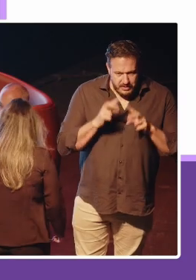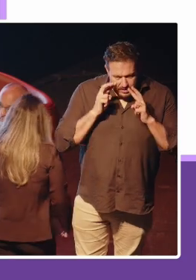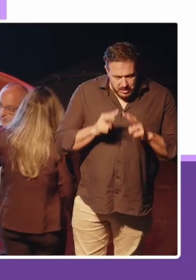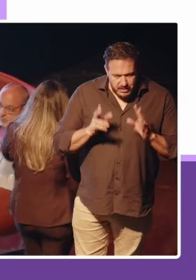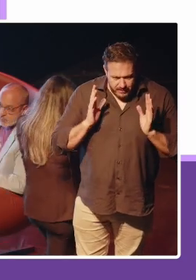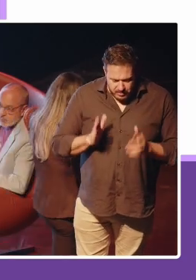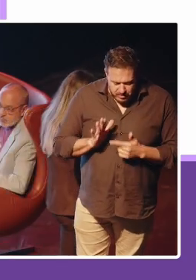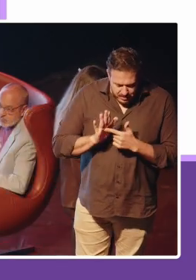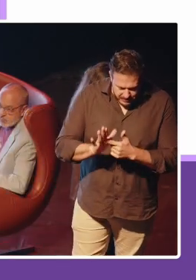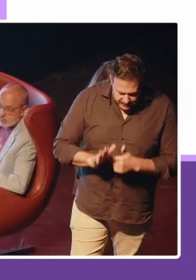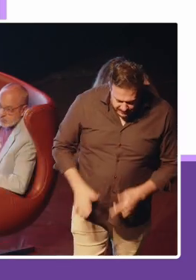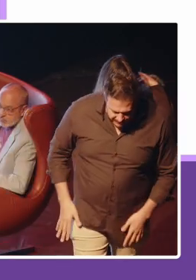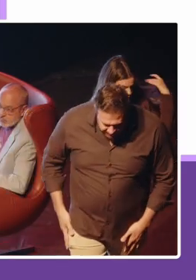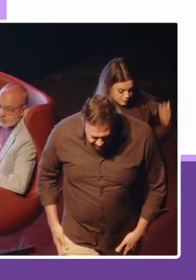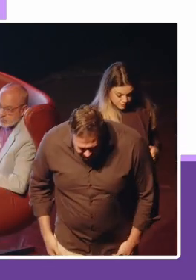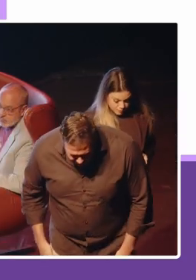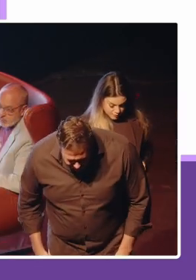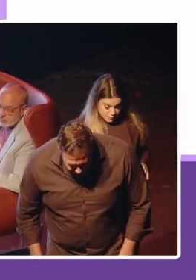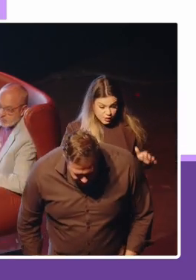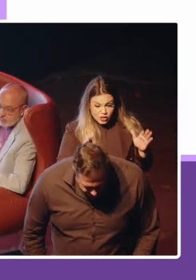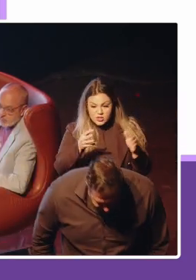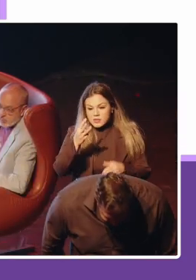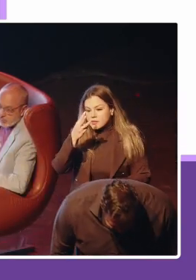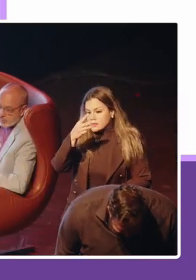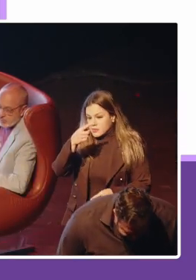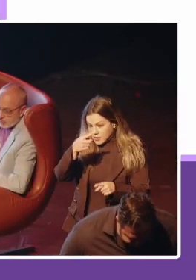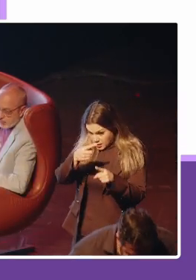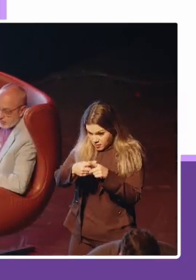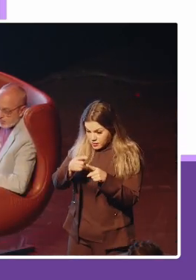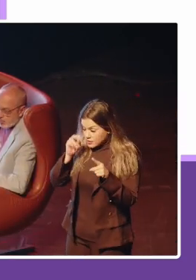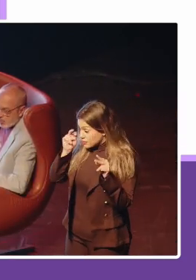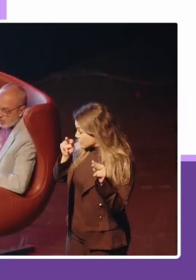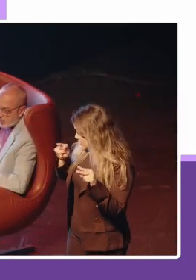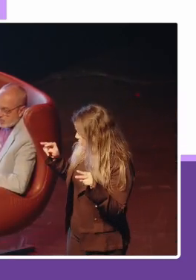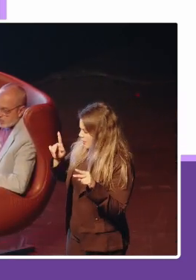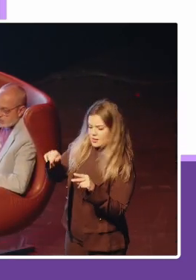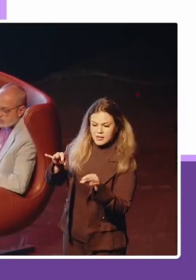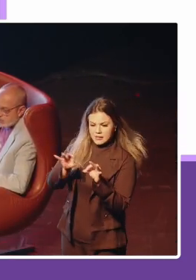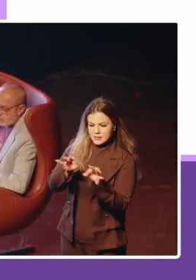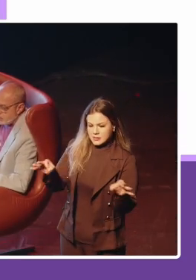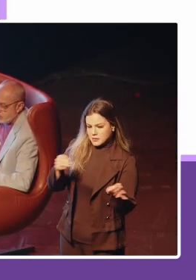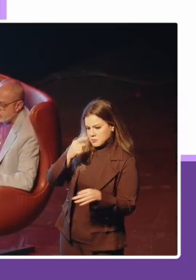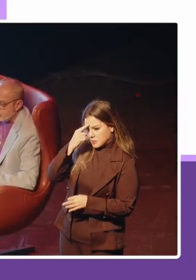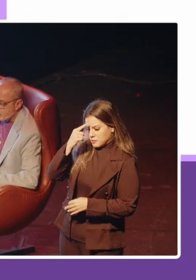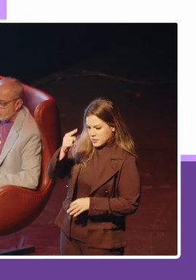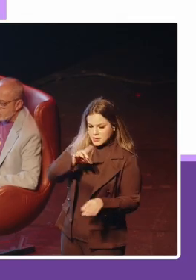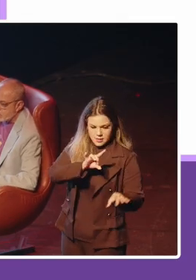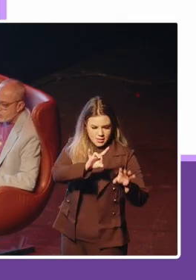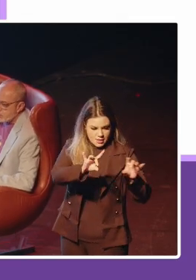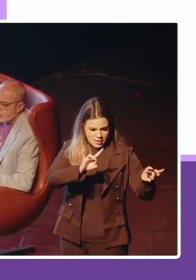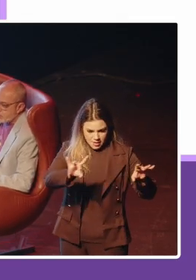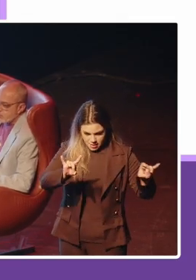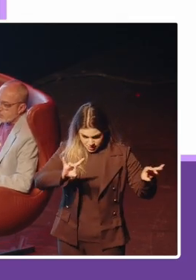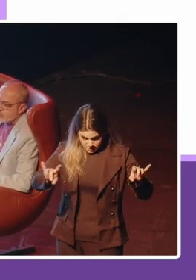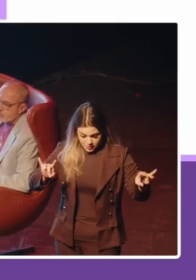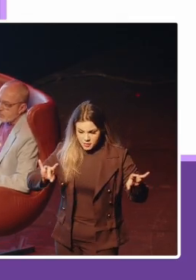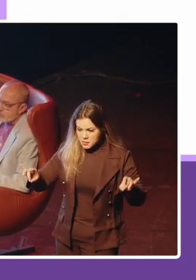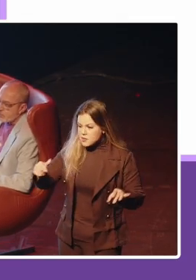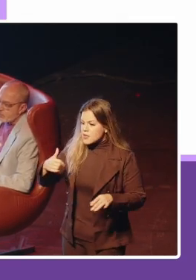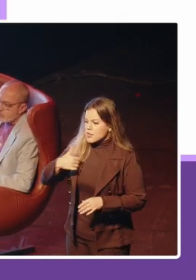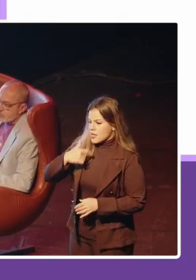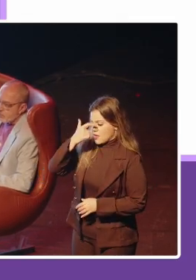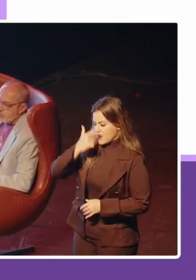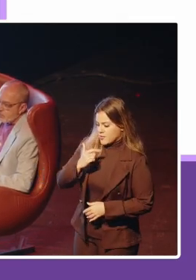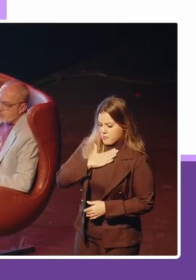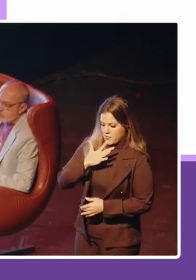vendo a apresentação, né, dos 14 fatores de risco, é sim pensar do ponto de vista de individual, né, o que, por exemplo, eu, Cláudia, posso fazer com a